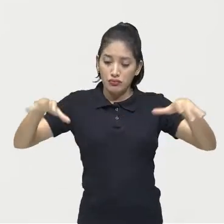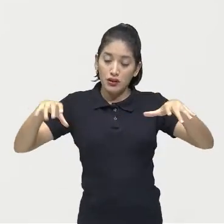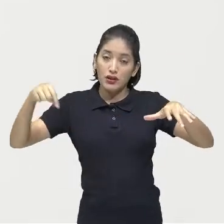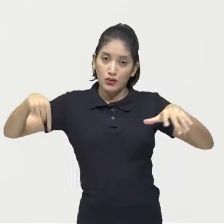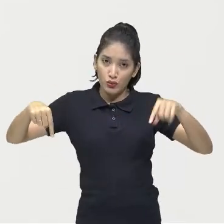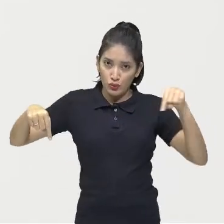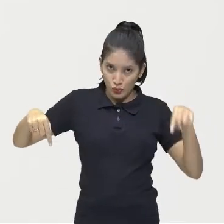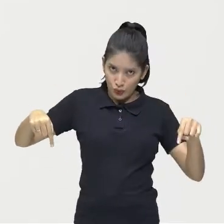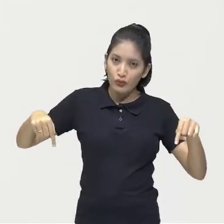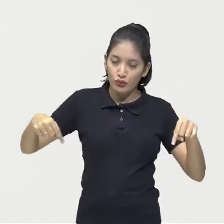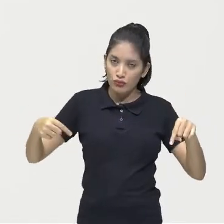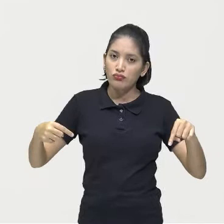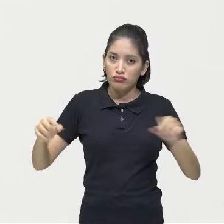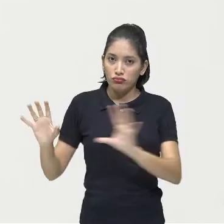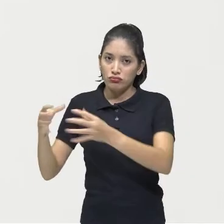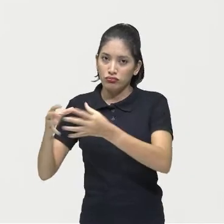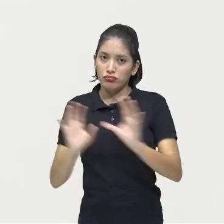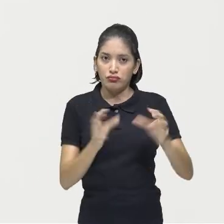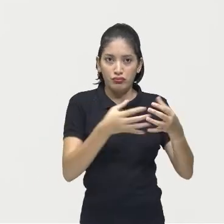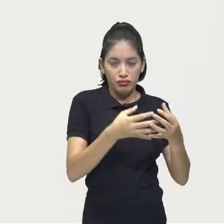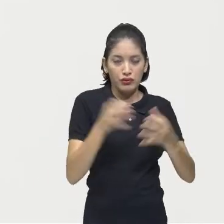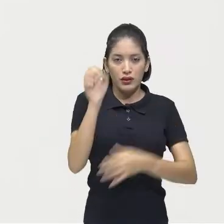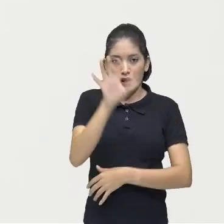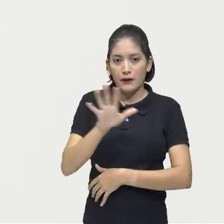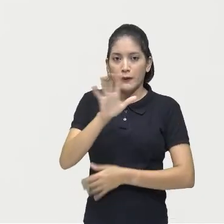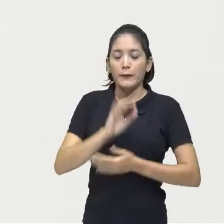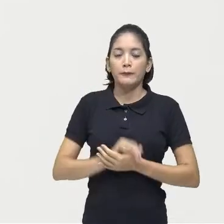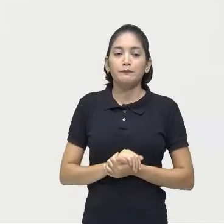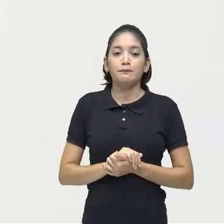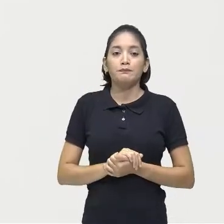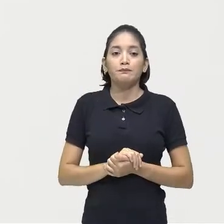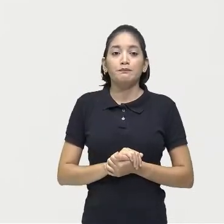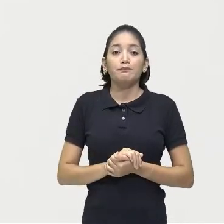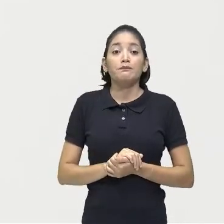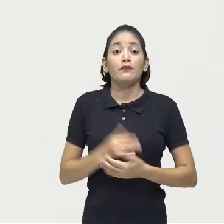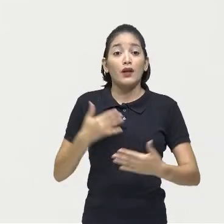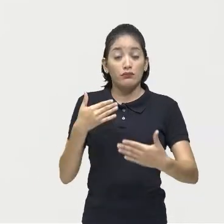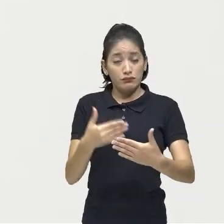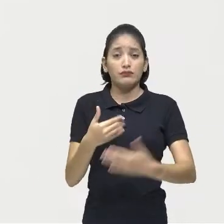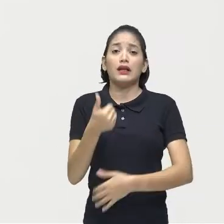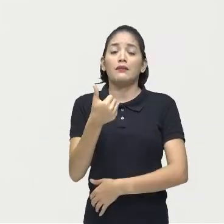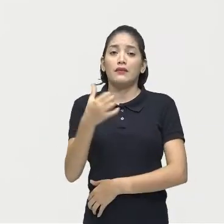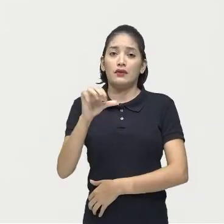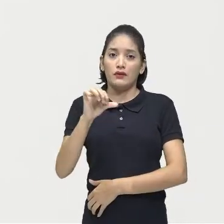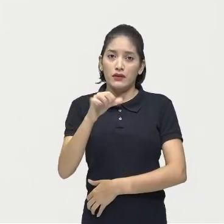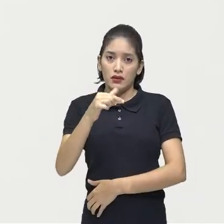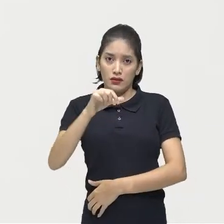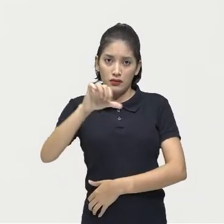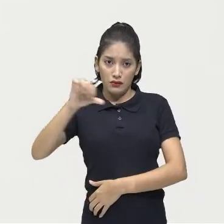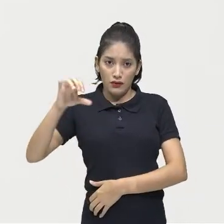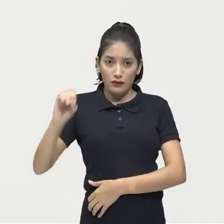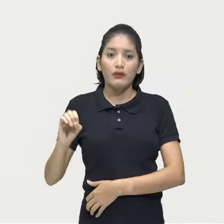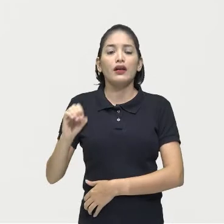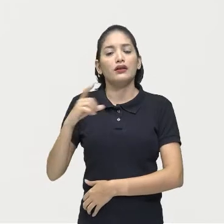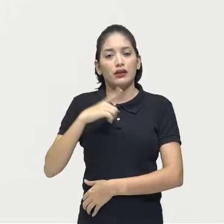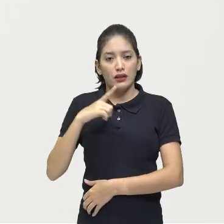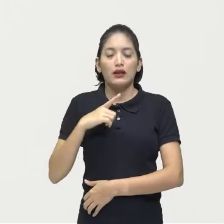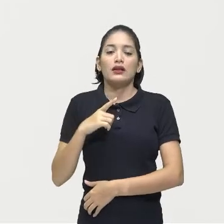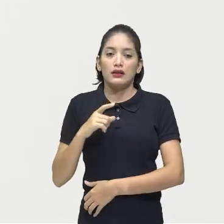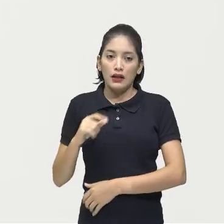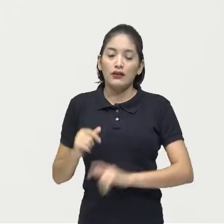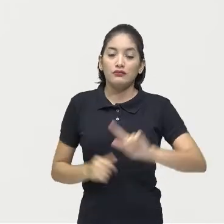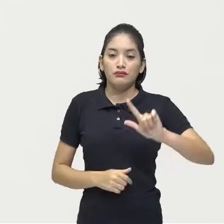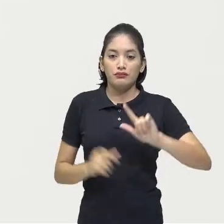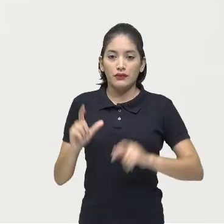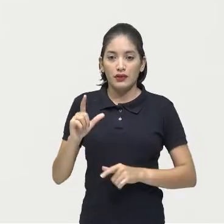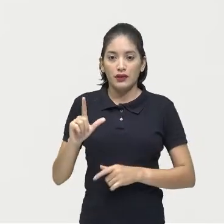persistência dessas duas Europas. Até 1990, aí a gente tem essa parte do leste